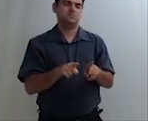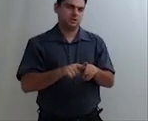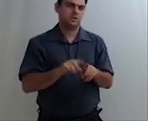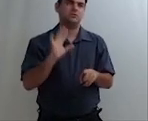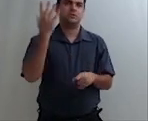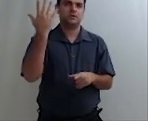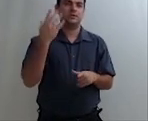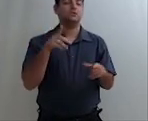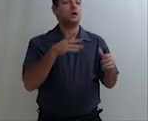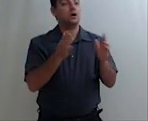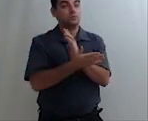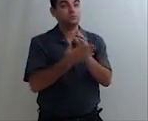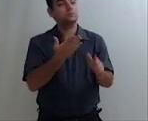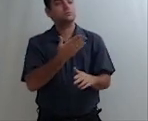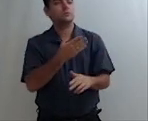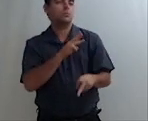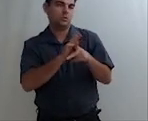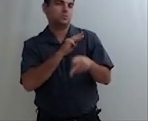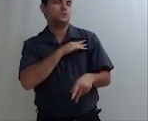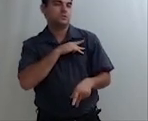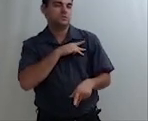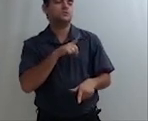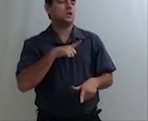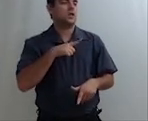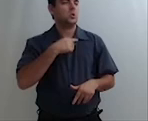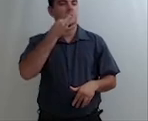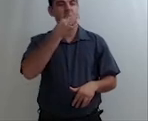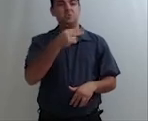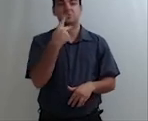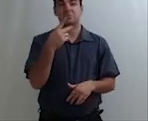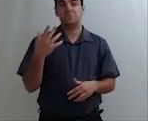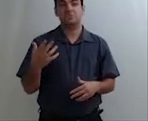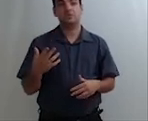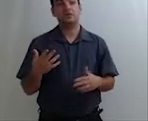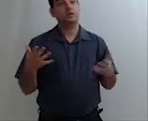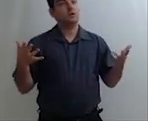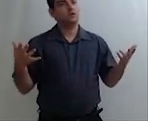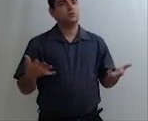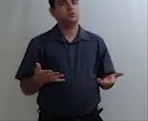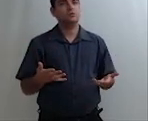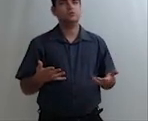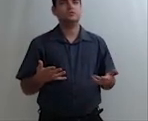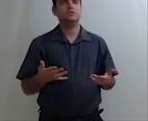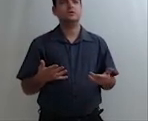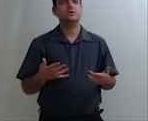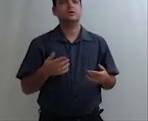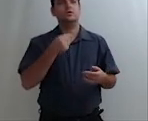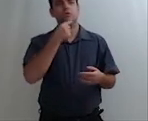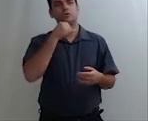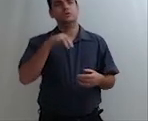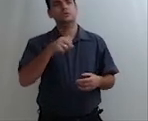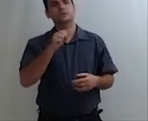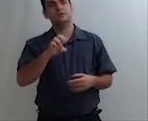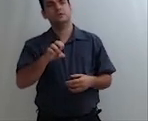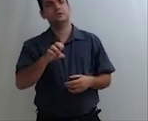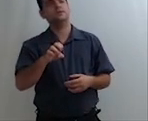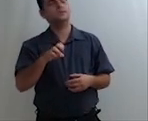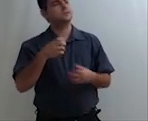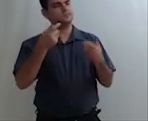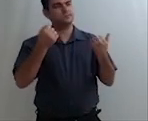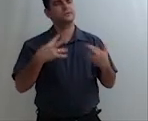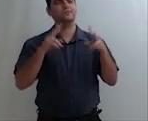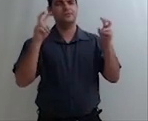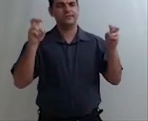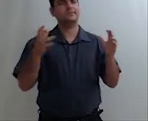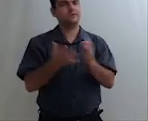dos colegas já assim se posicionou mas hoje o Dr José adones trouxe questões pragmáticas